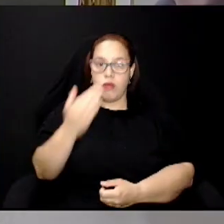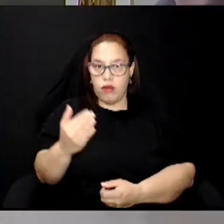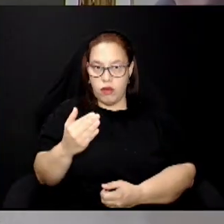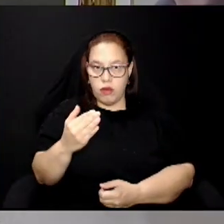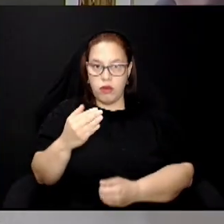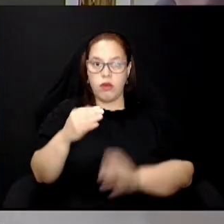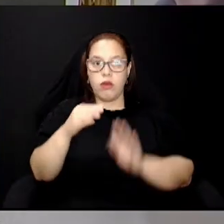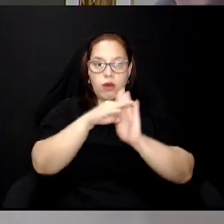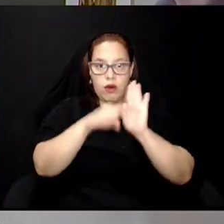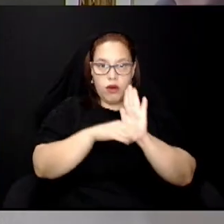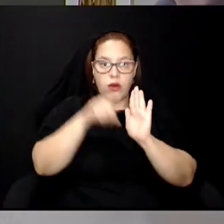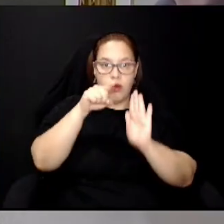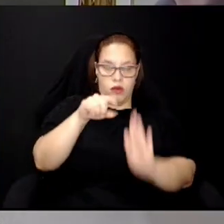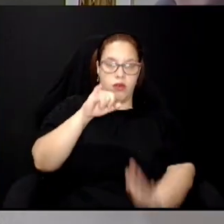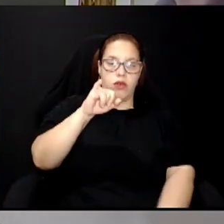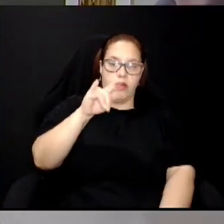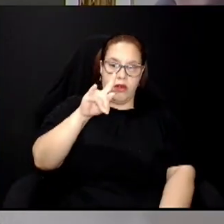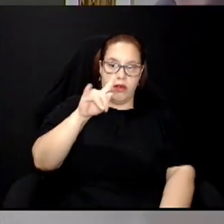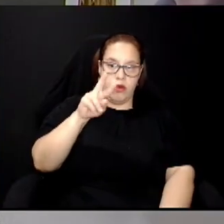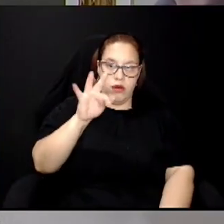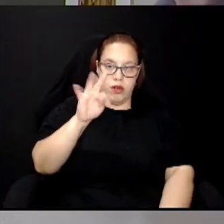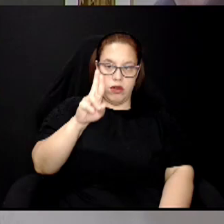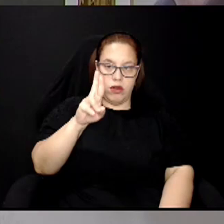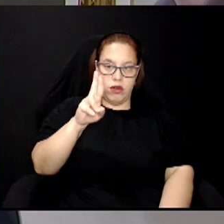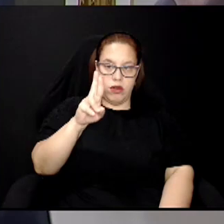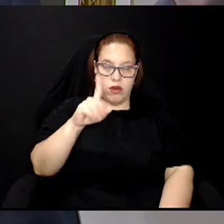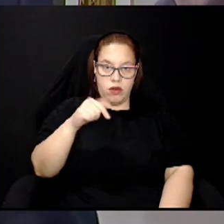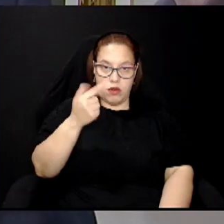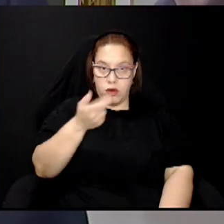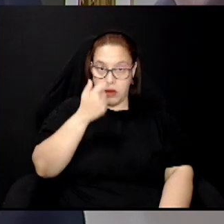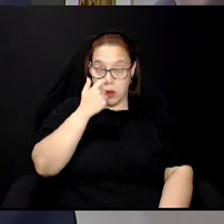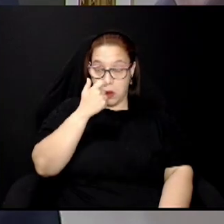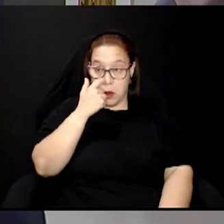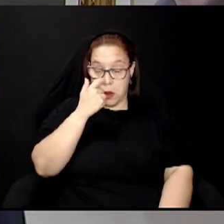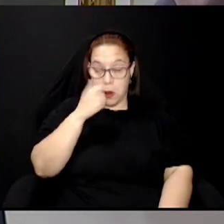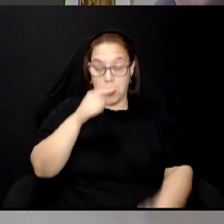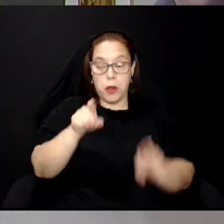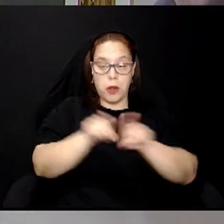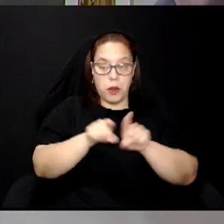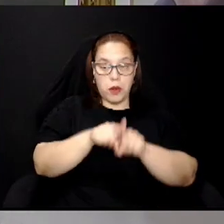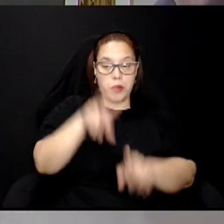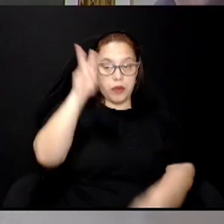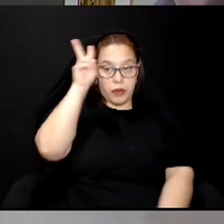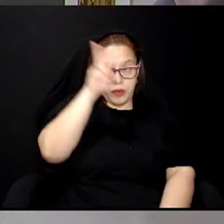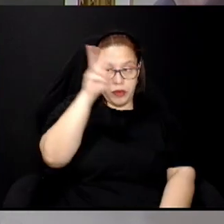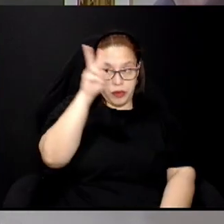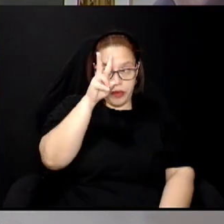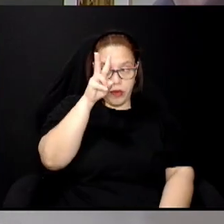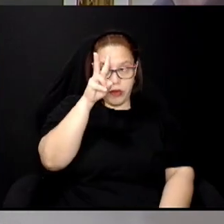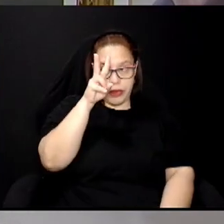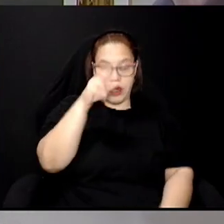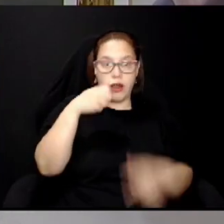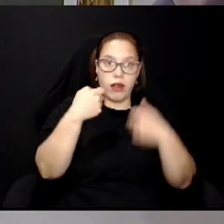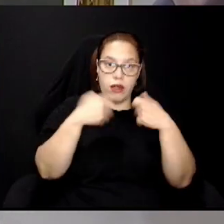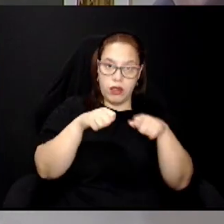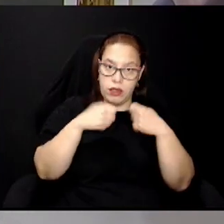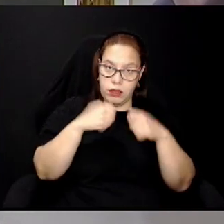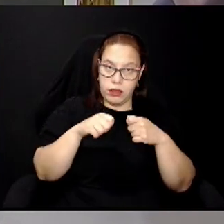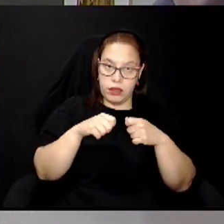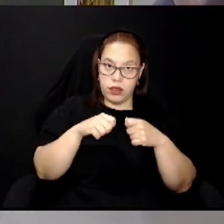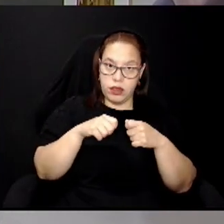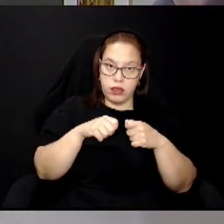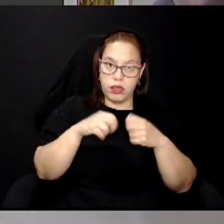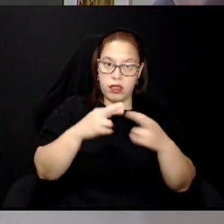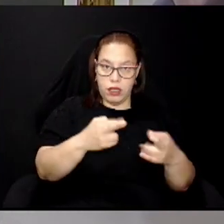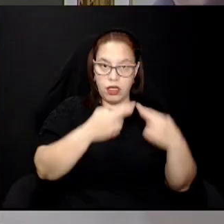seu IPTU no ano vigente. Mas vale lembrar também que é necessário e a responsabilidade